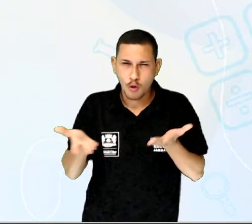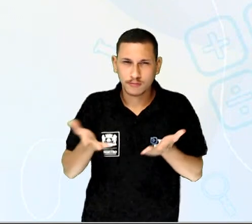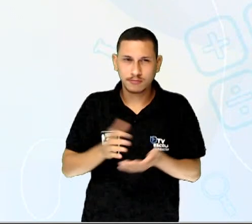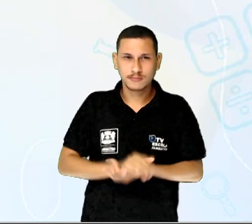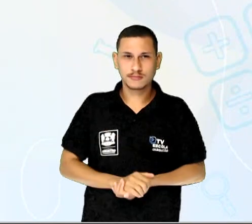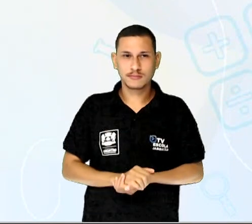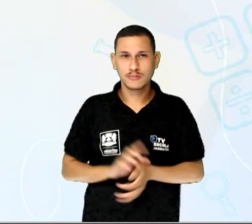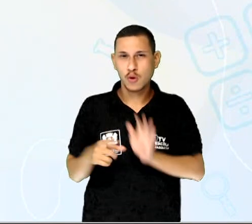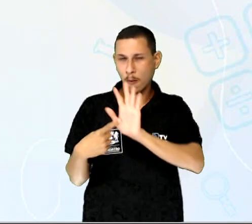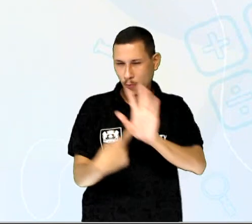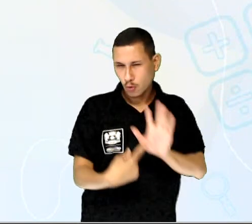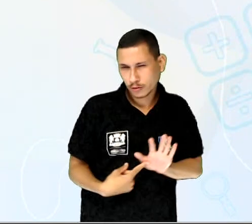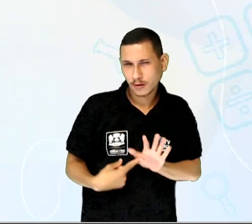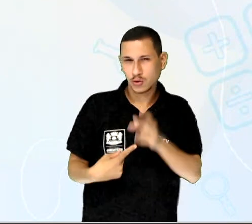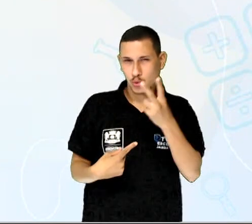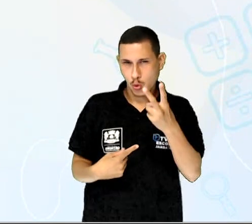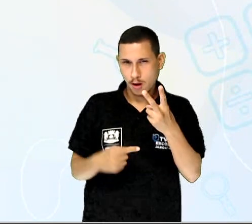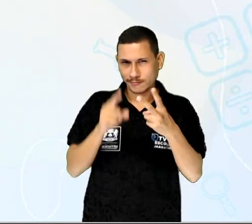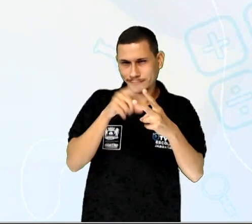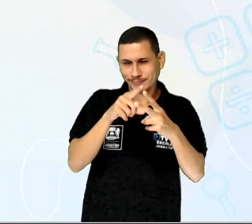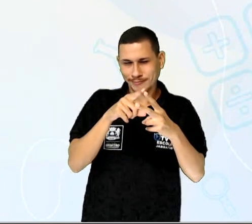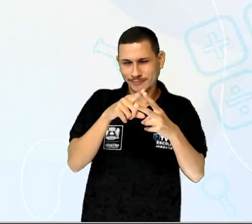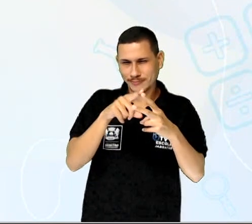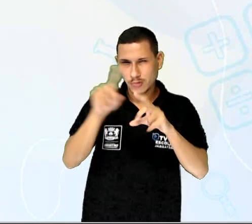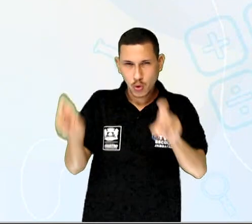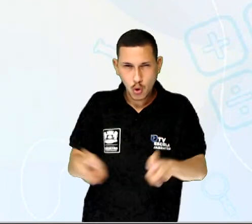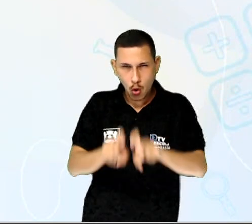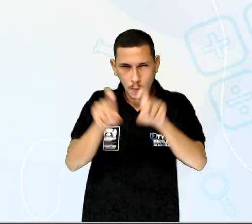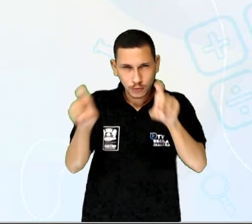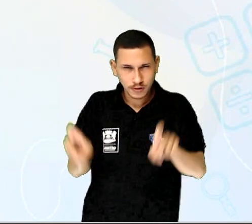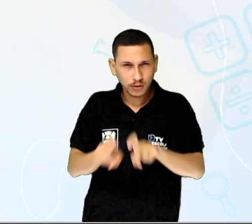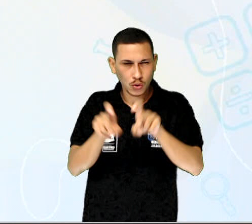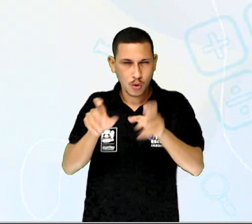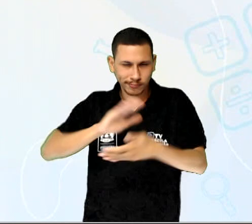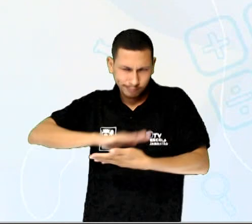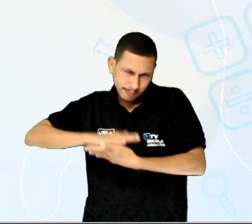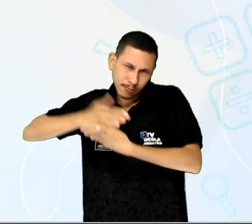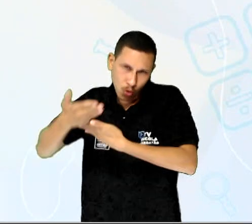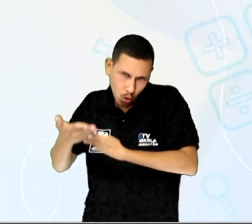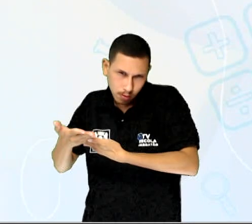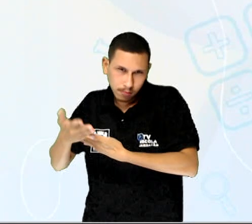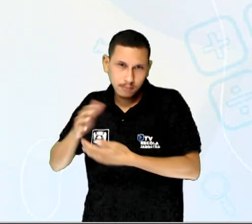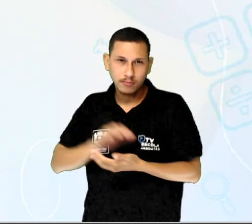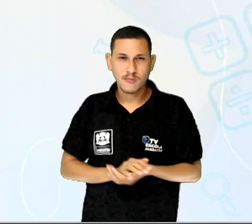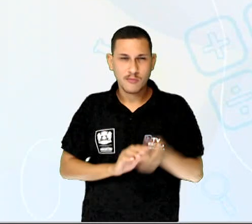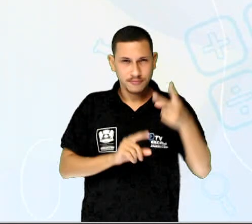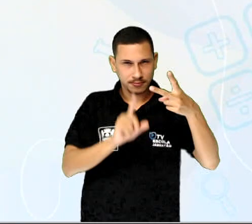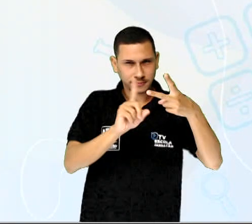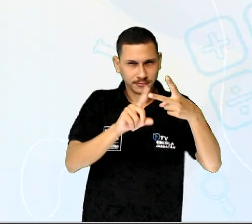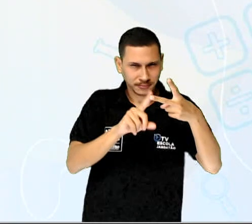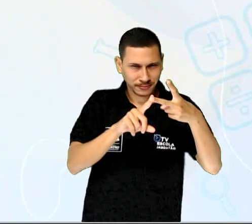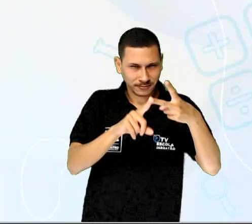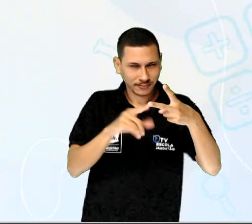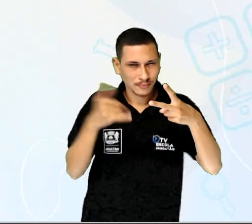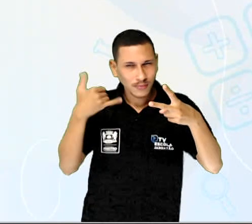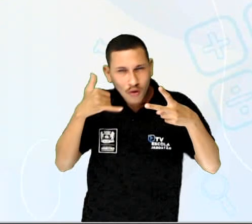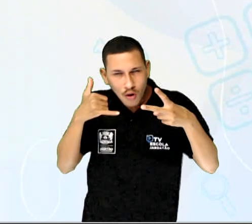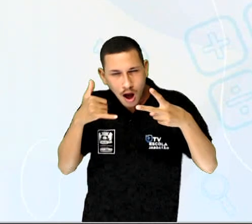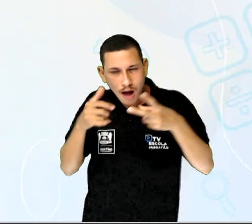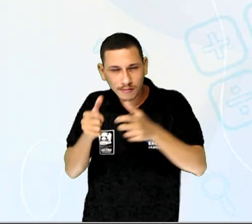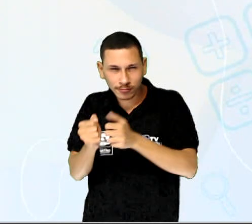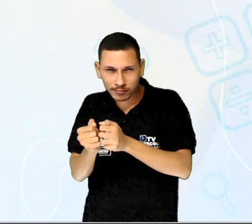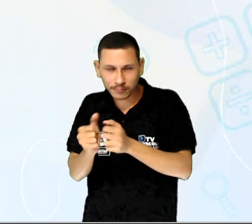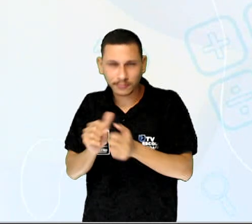Eu trouxe duas. Primeiro, o computador, notebook. Segundo, o aparelho